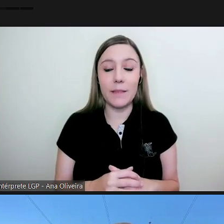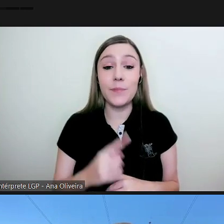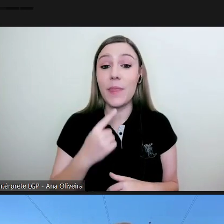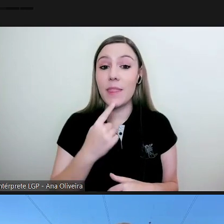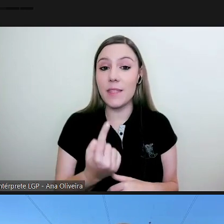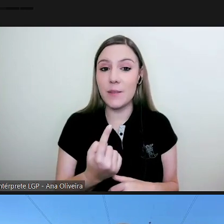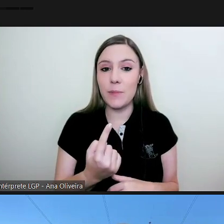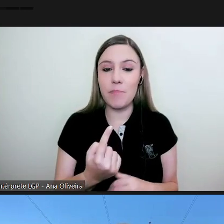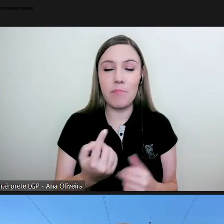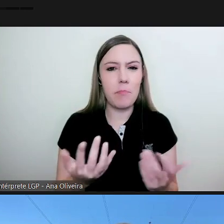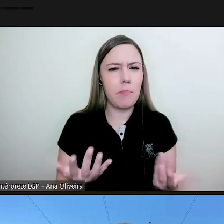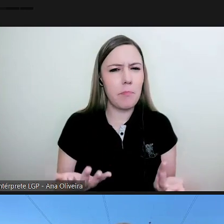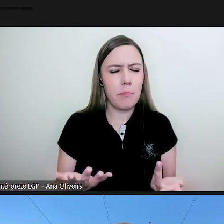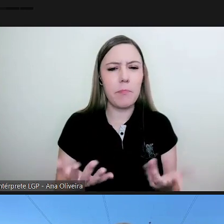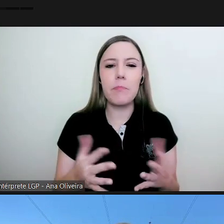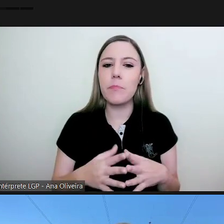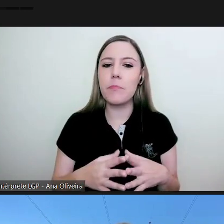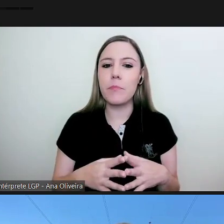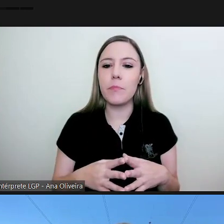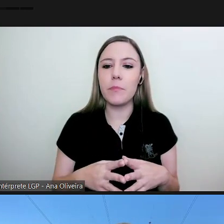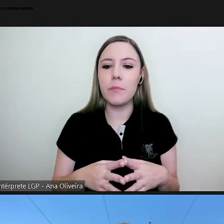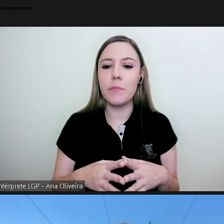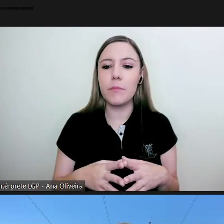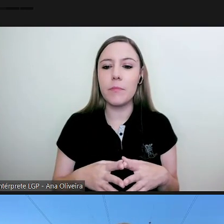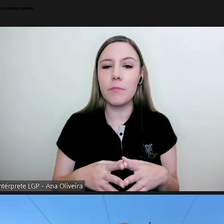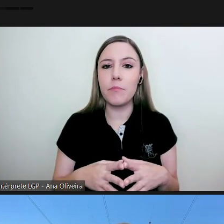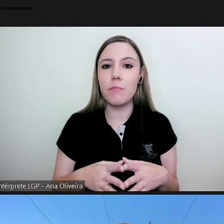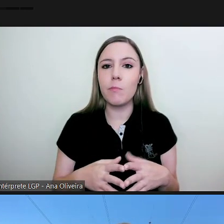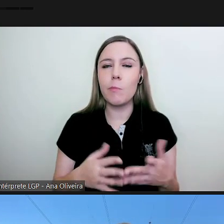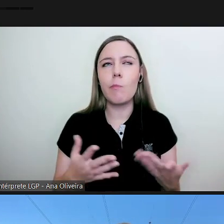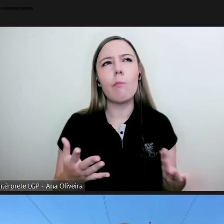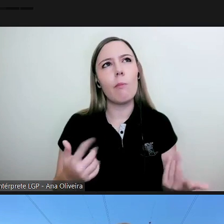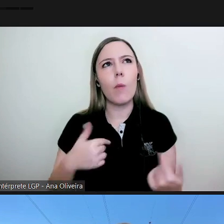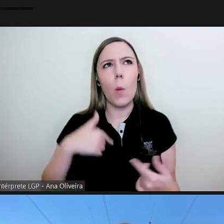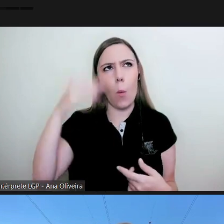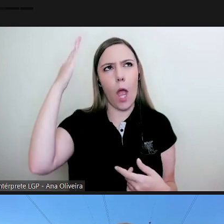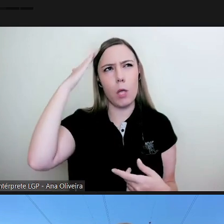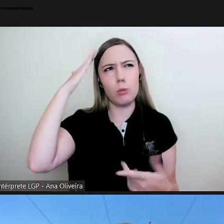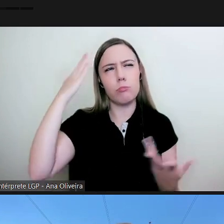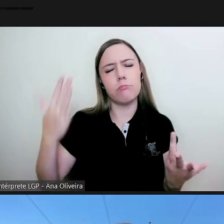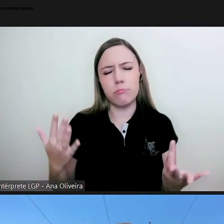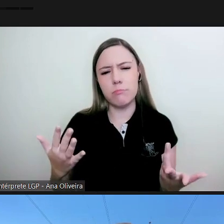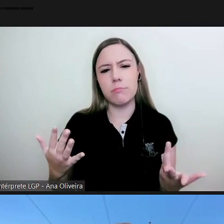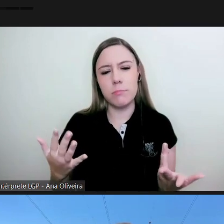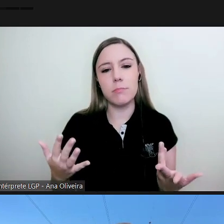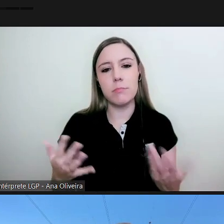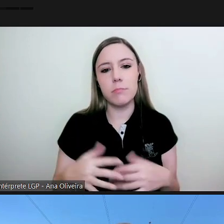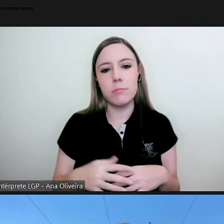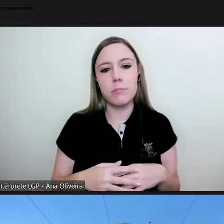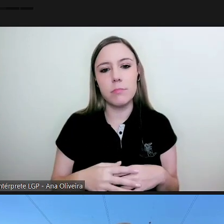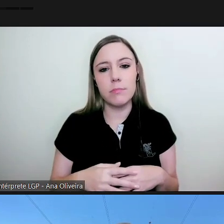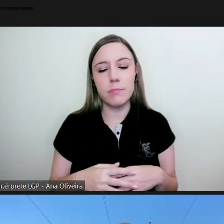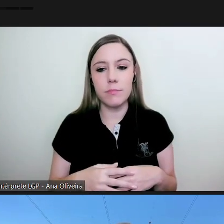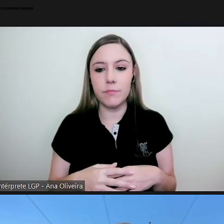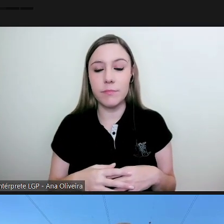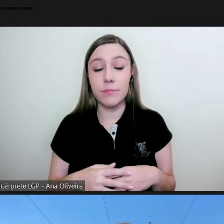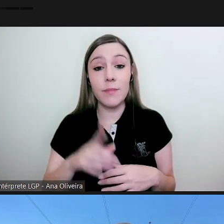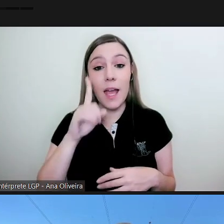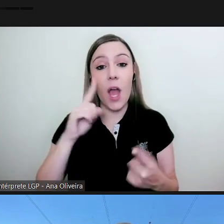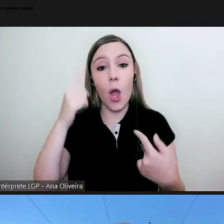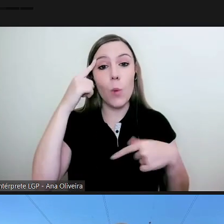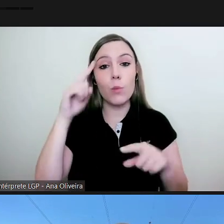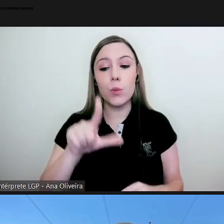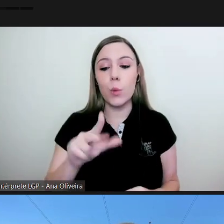dizer que a razão, julgo eu, pela qual a professora Luísa